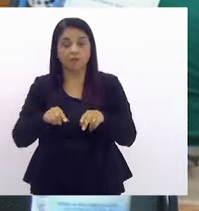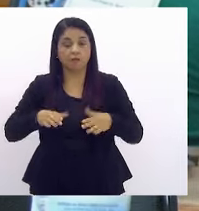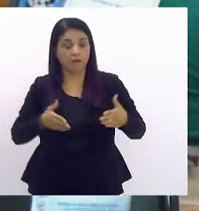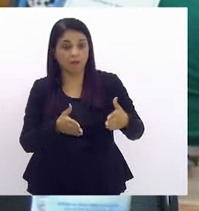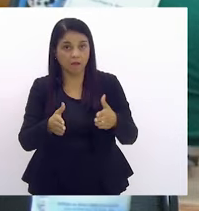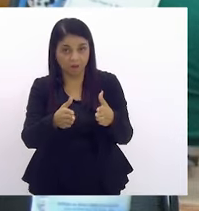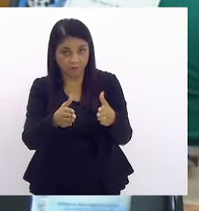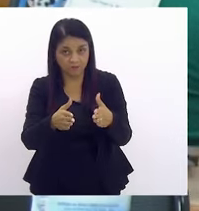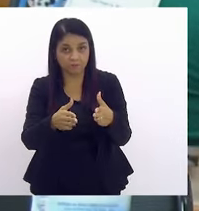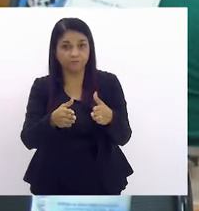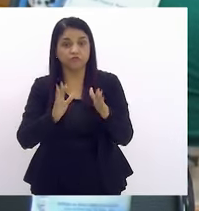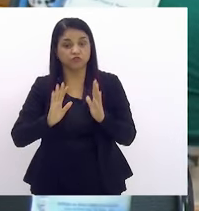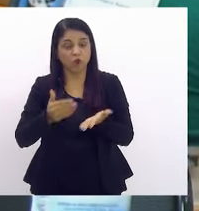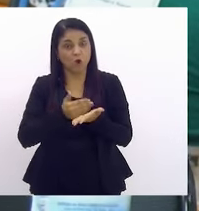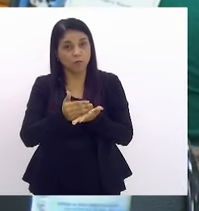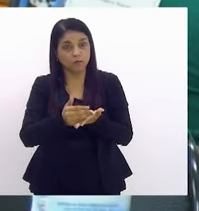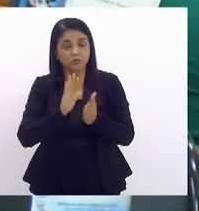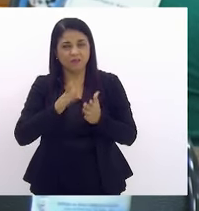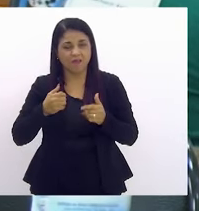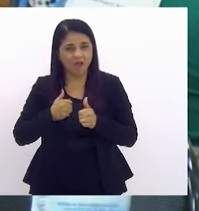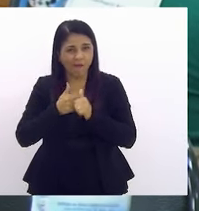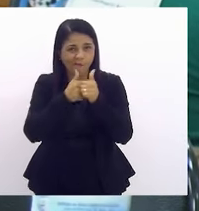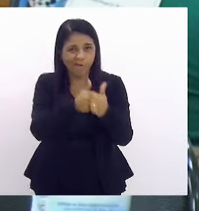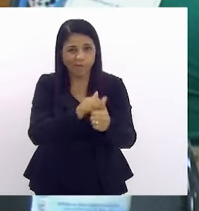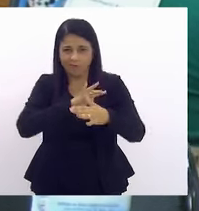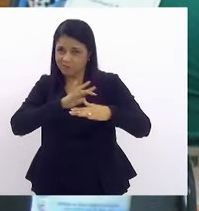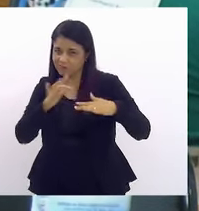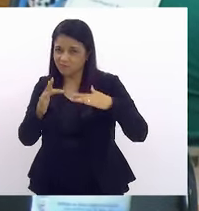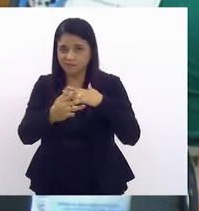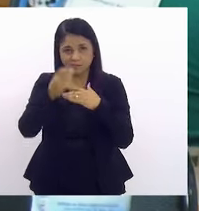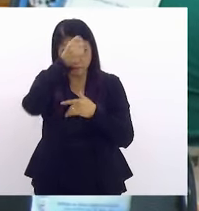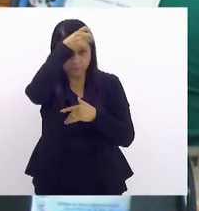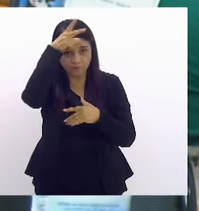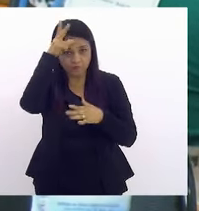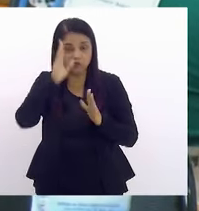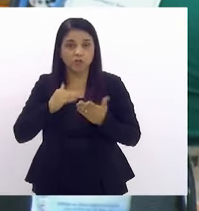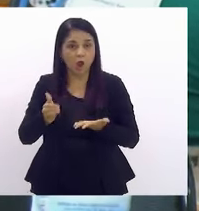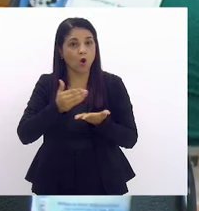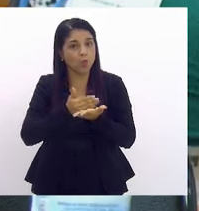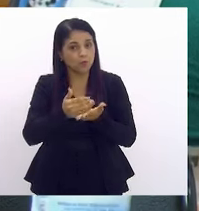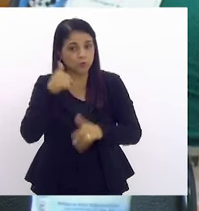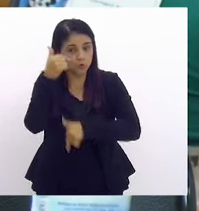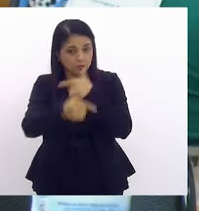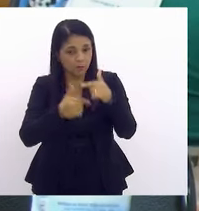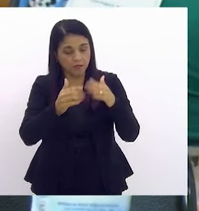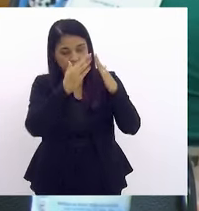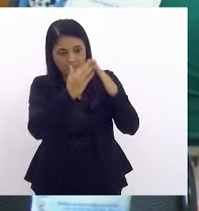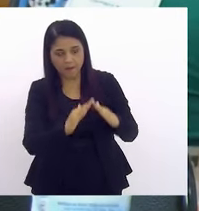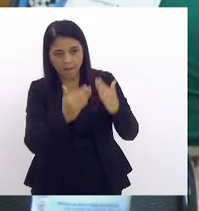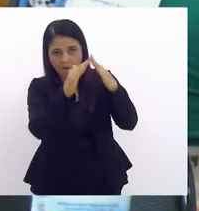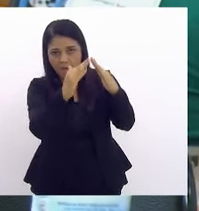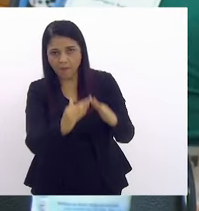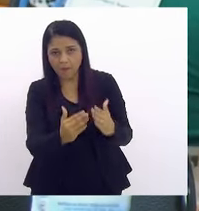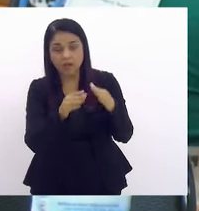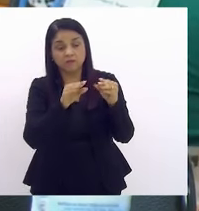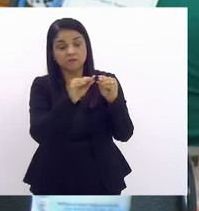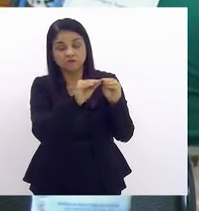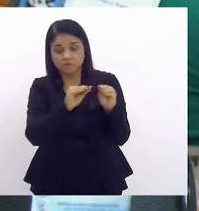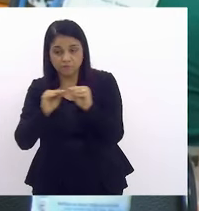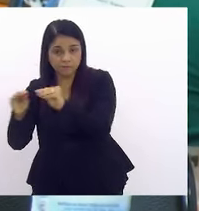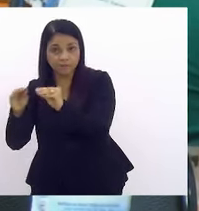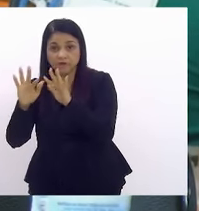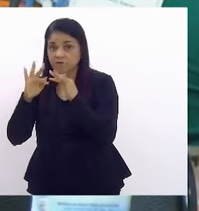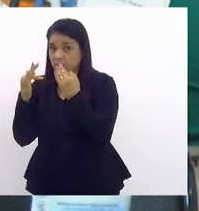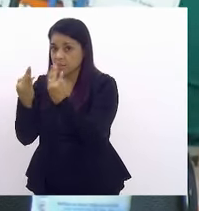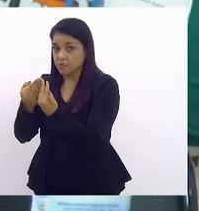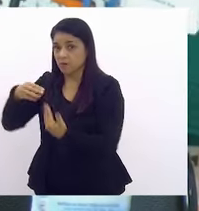quem está acompanhando nas redes sociais da Prefeitura, nós já iniciamos o processo de remoção e realocação das famílias do Rio Mumbuca, aqui